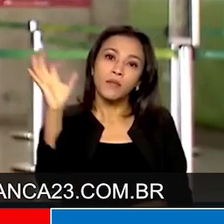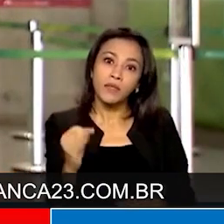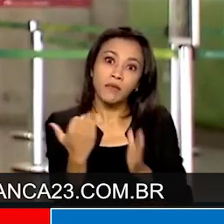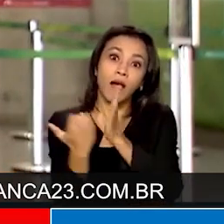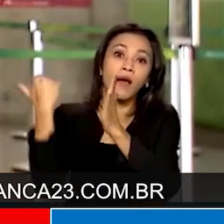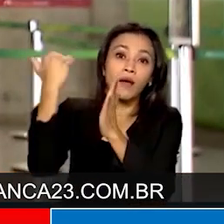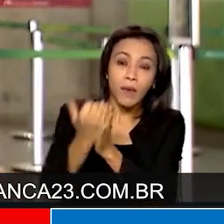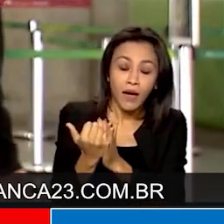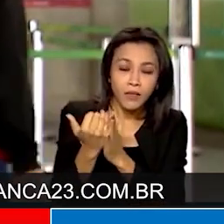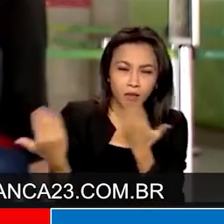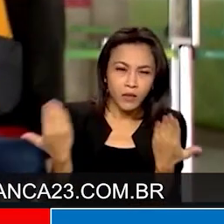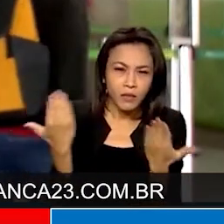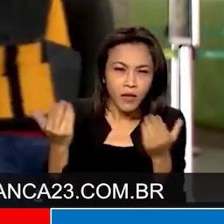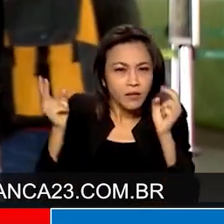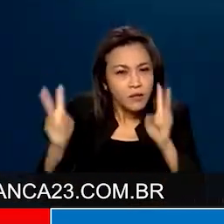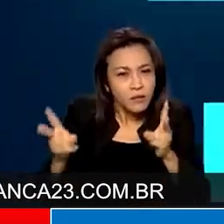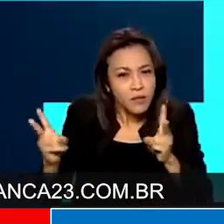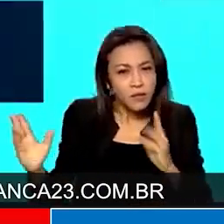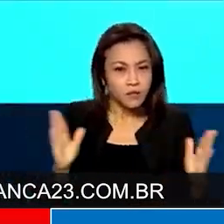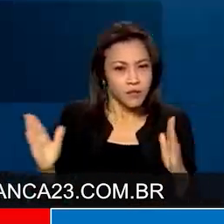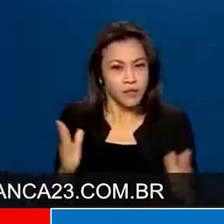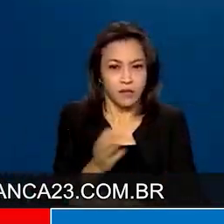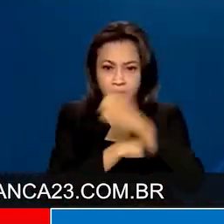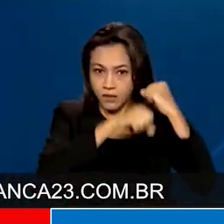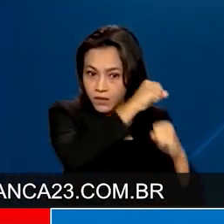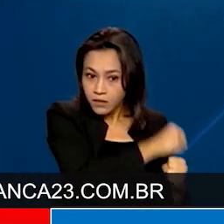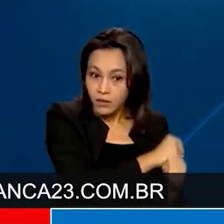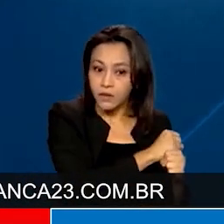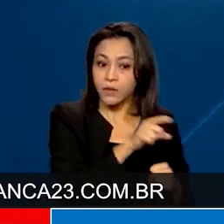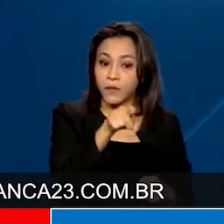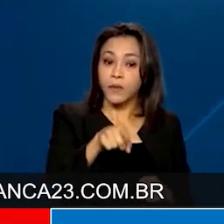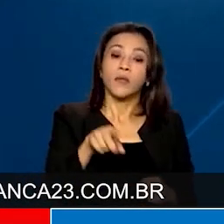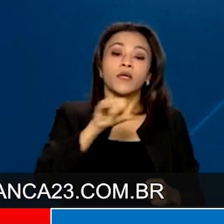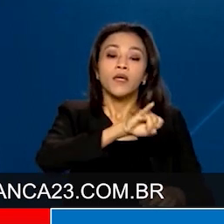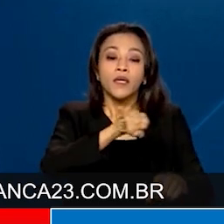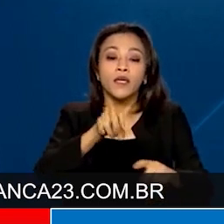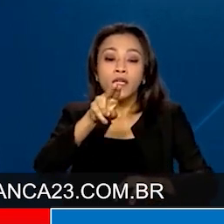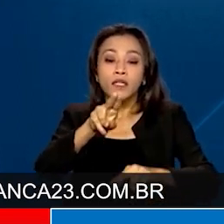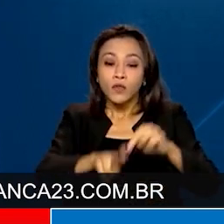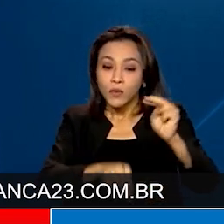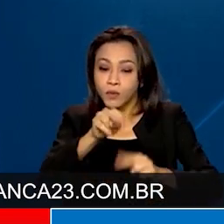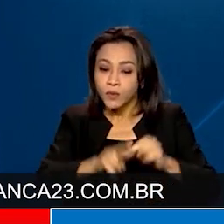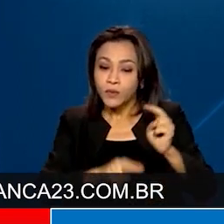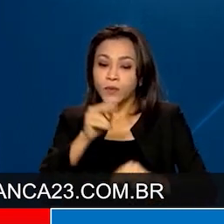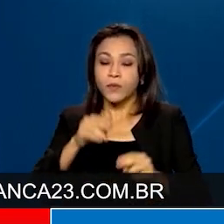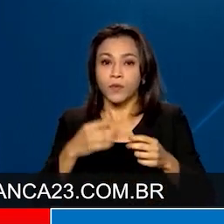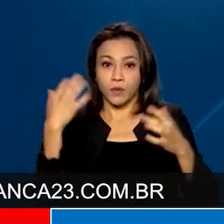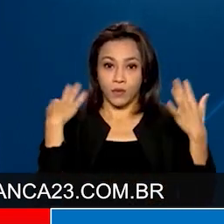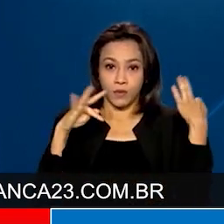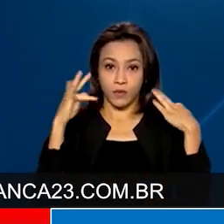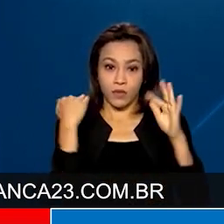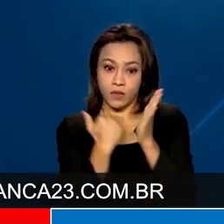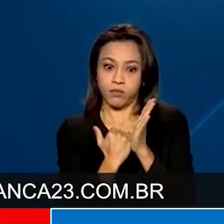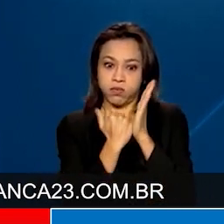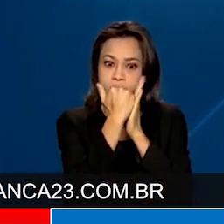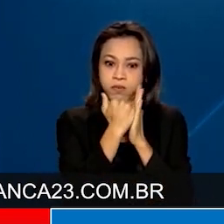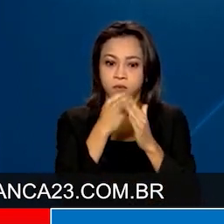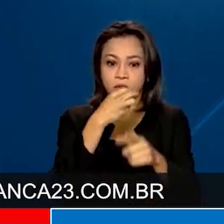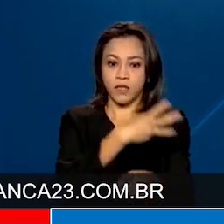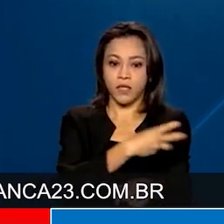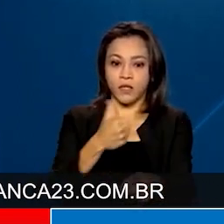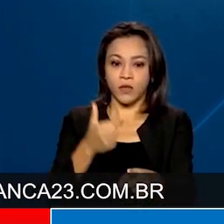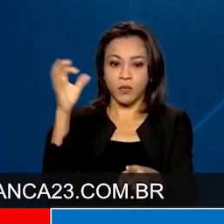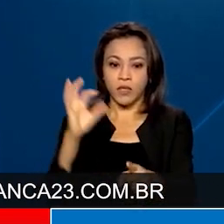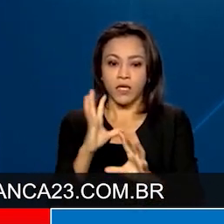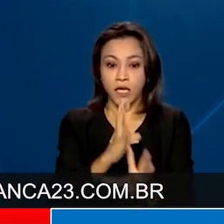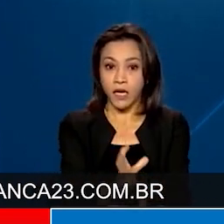do que no mesmo período do ano passado apenas em junho o turismo brasileiro cresceu três há cento e arrecadou